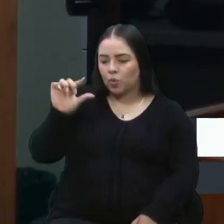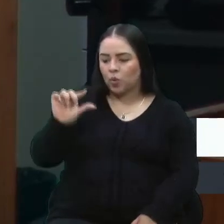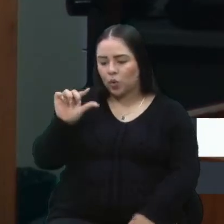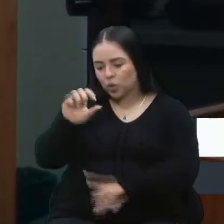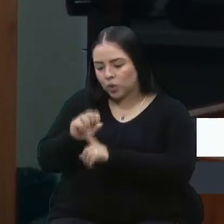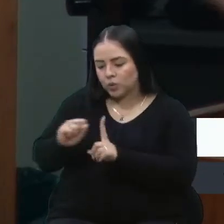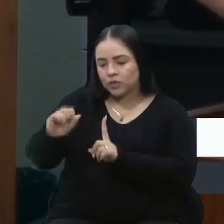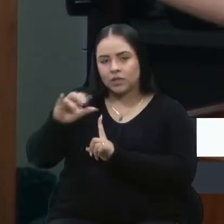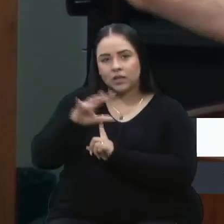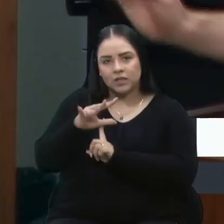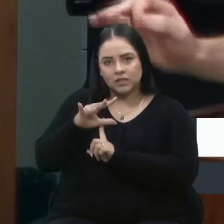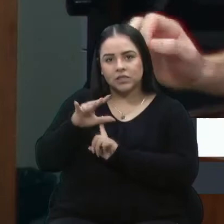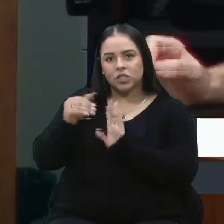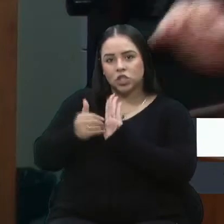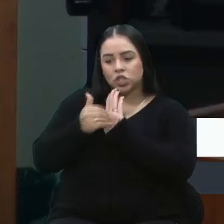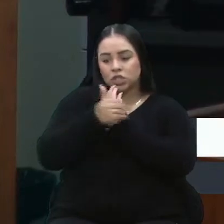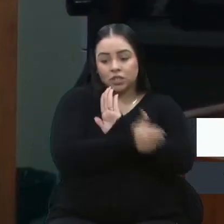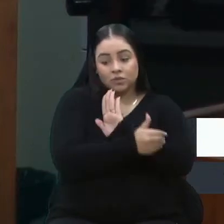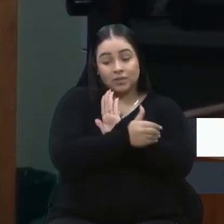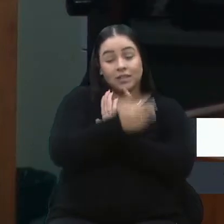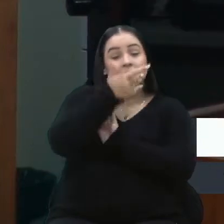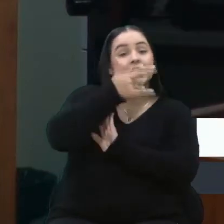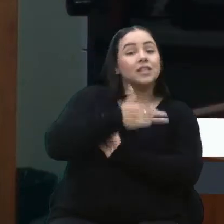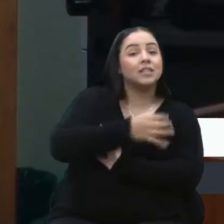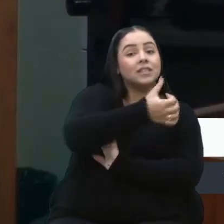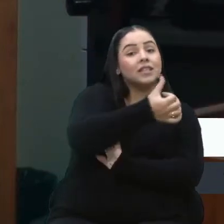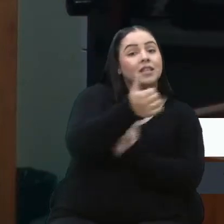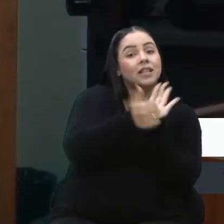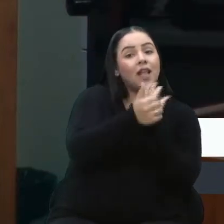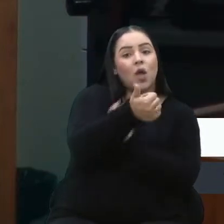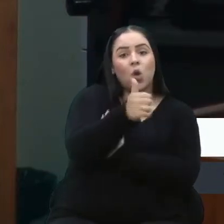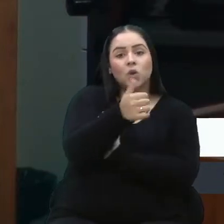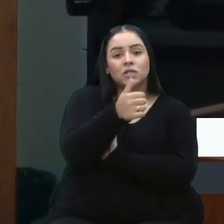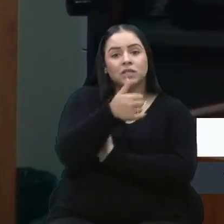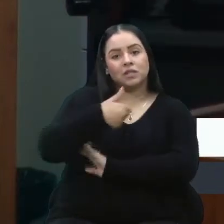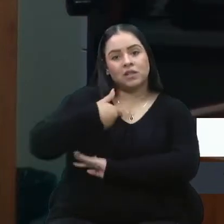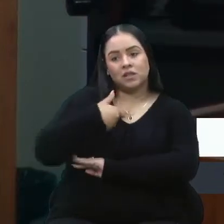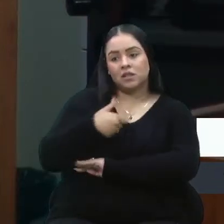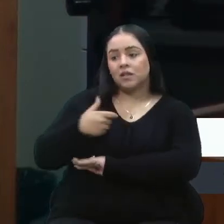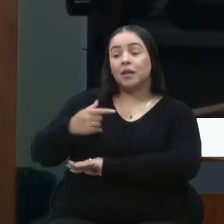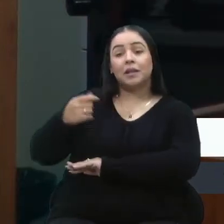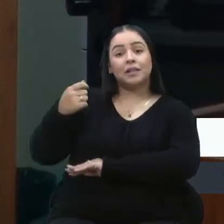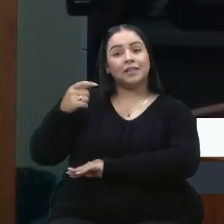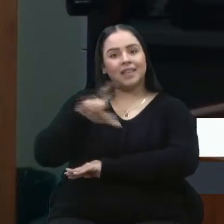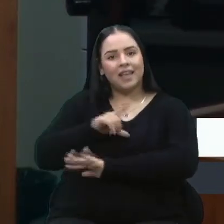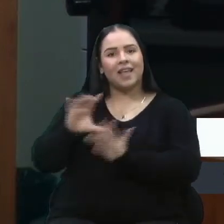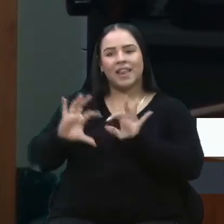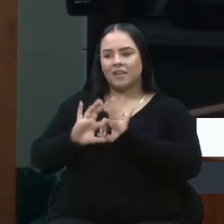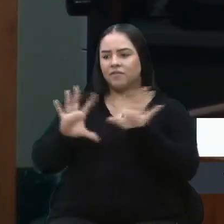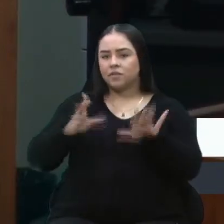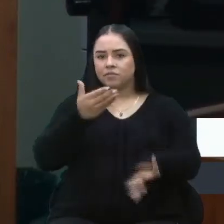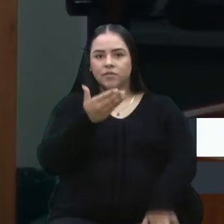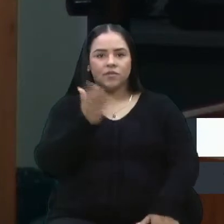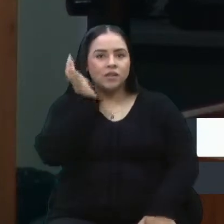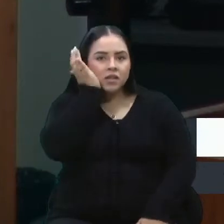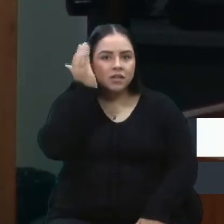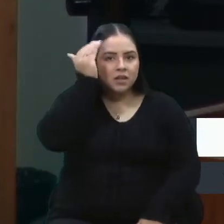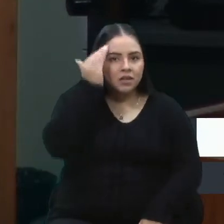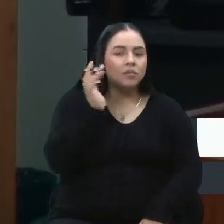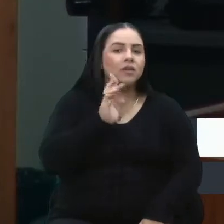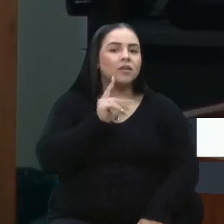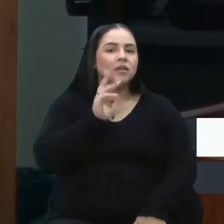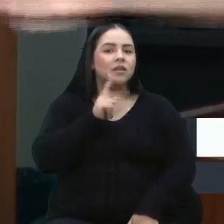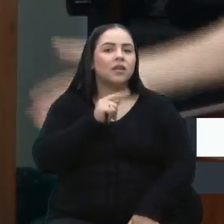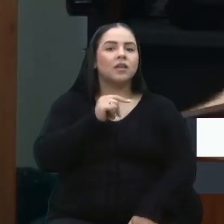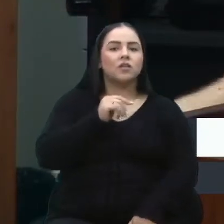excluindo as crianças de 6 a 11 anos tem a liberdade aqui dentro a gente tem o vereador Felipe Vereador Renato vereadora Mari